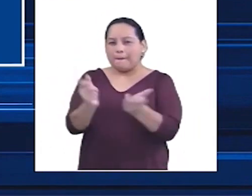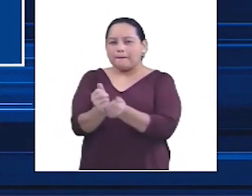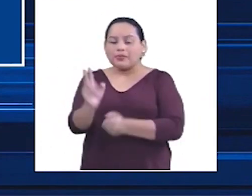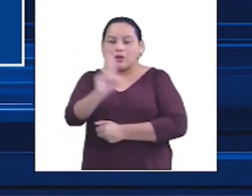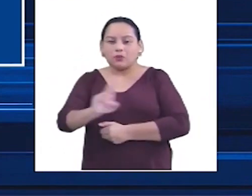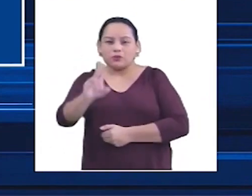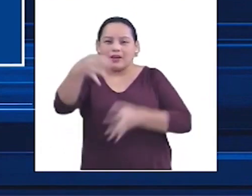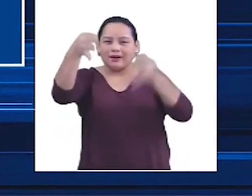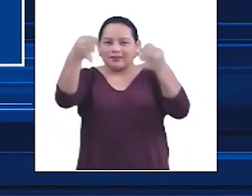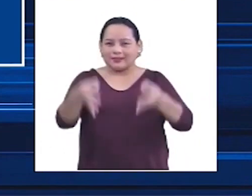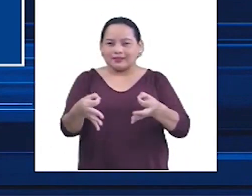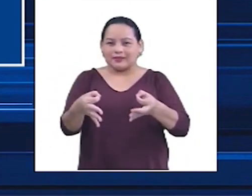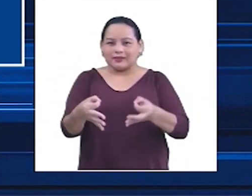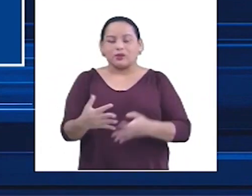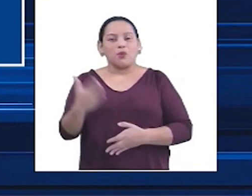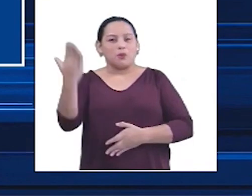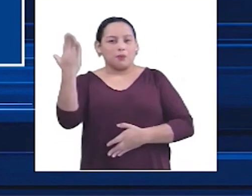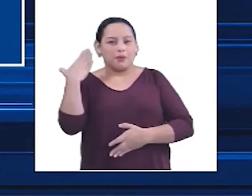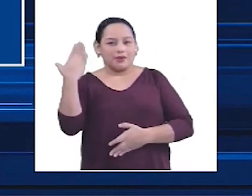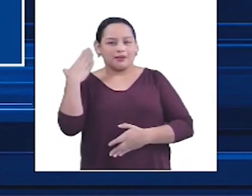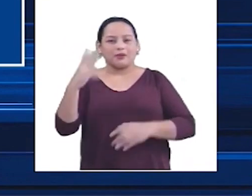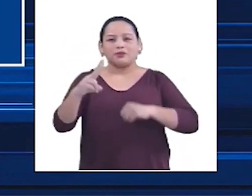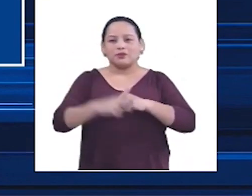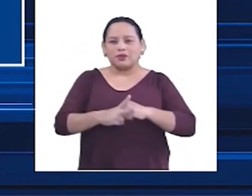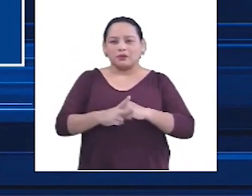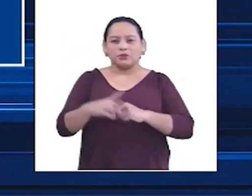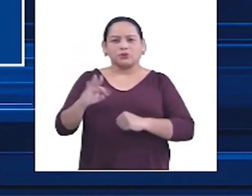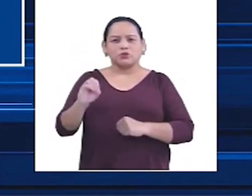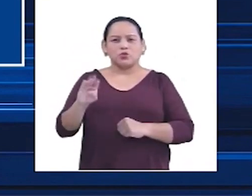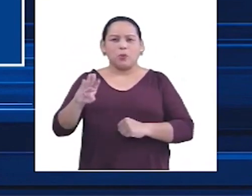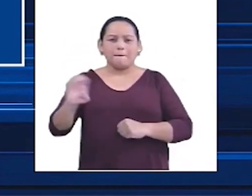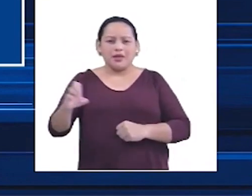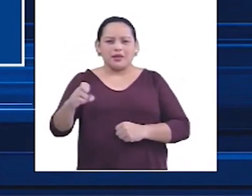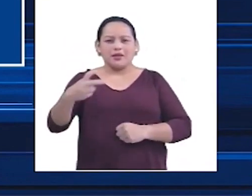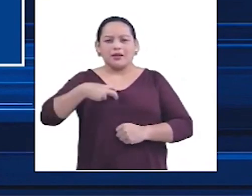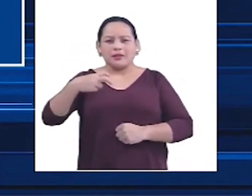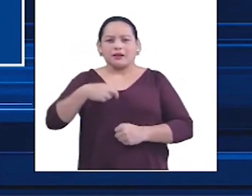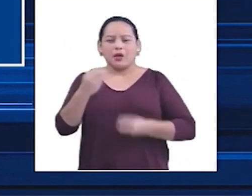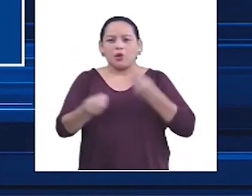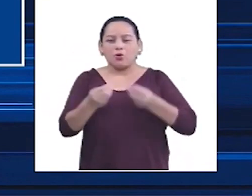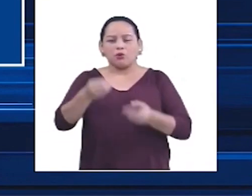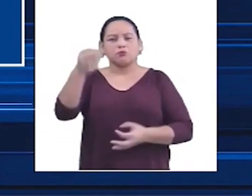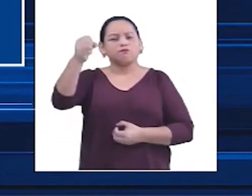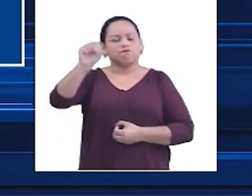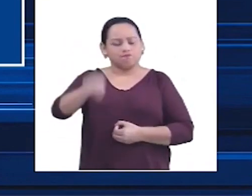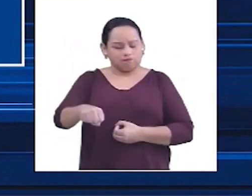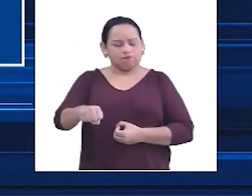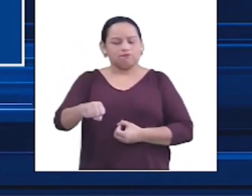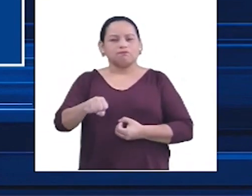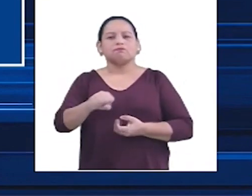Habilidade: utilizar corretamente o passado do verbo to be na forma afirmativa.